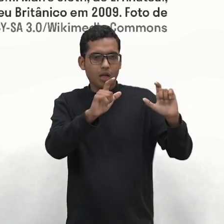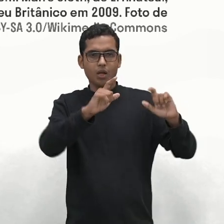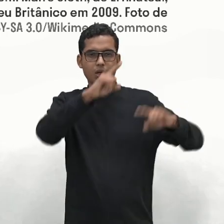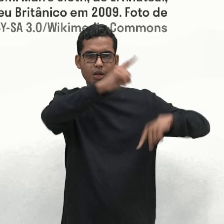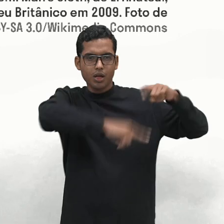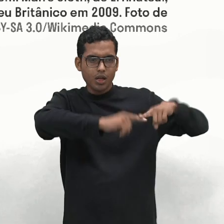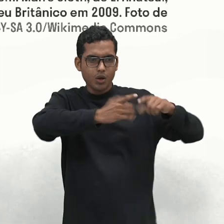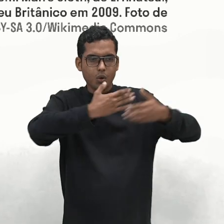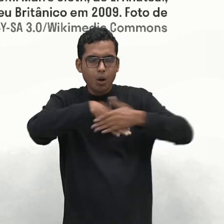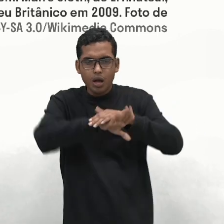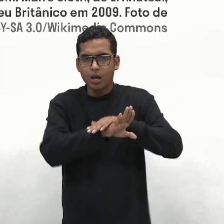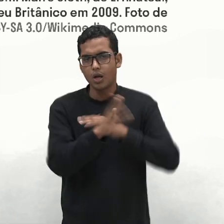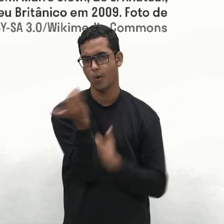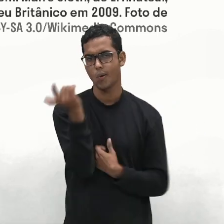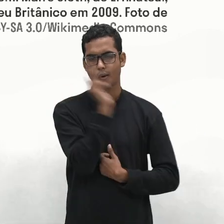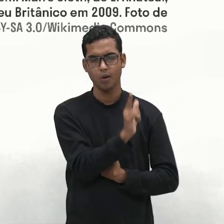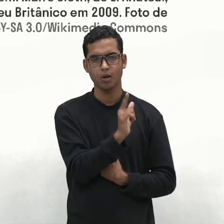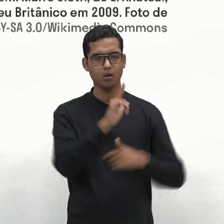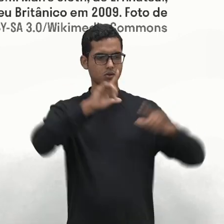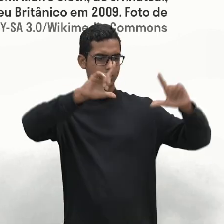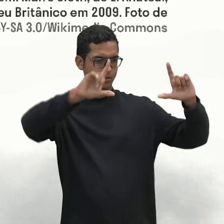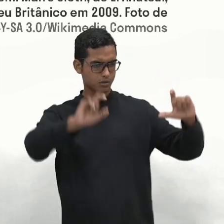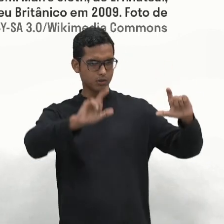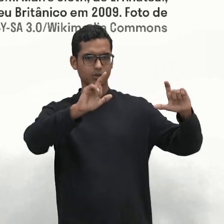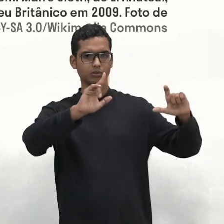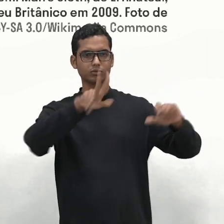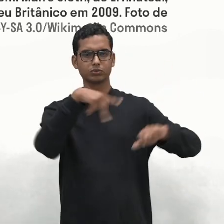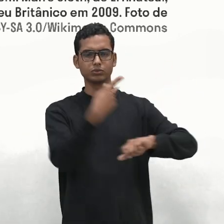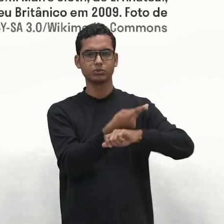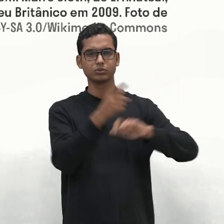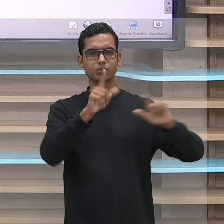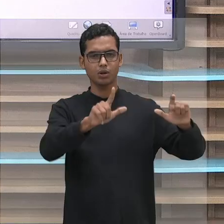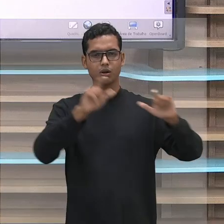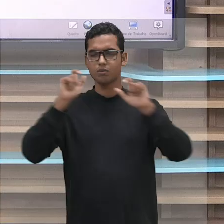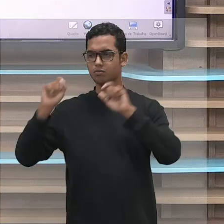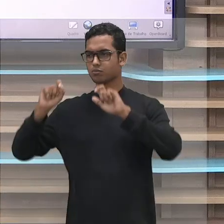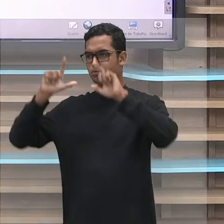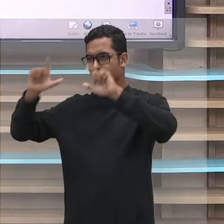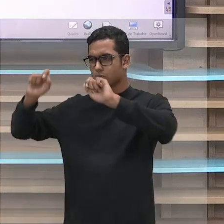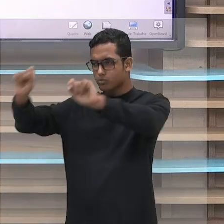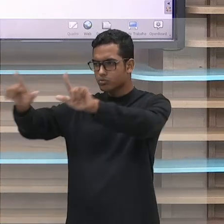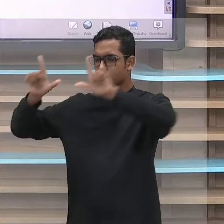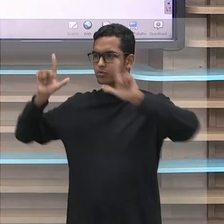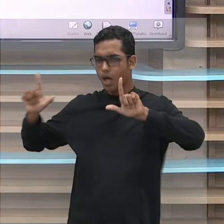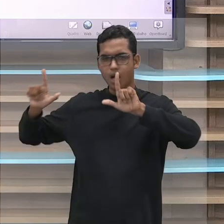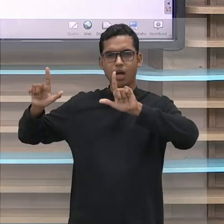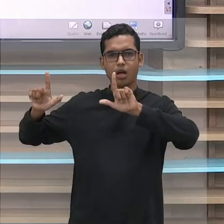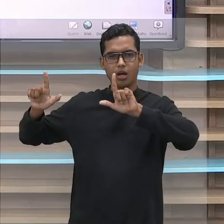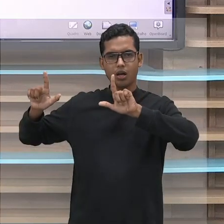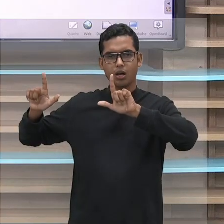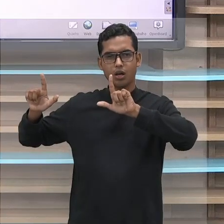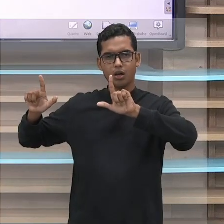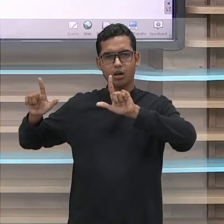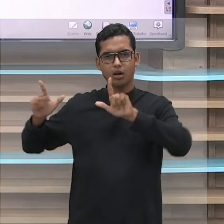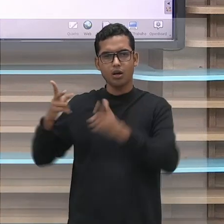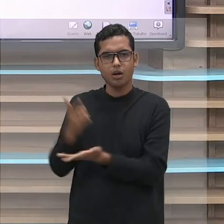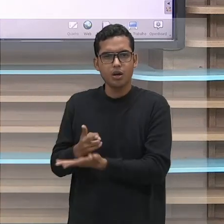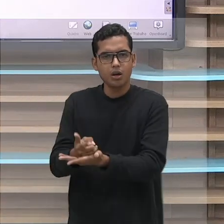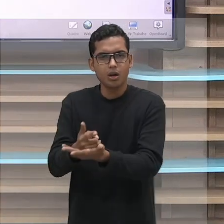ele vai pegar, ele vai fotografar e vai perpetuar essa obra de arte. E ele trabalha o quê nisso?